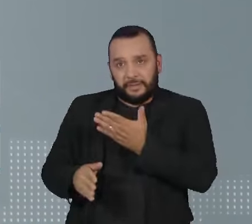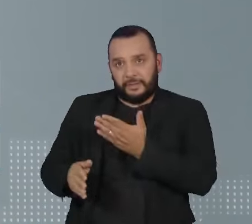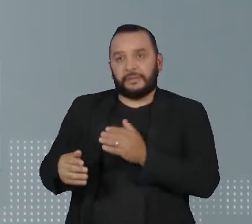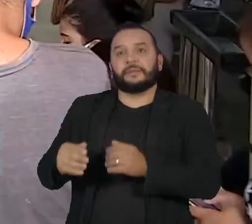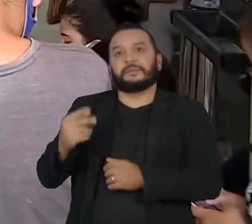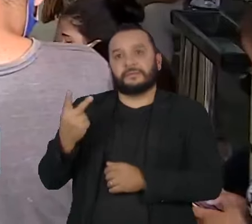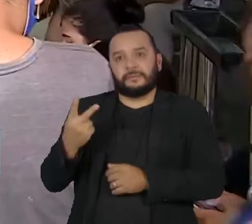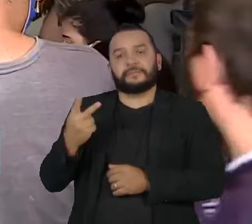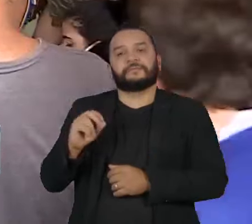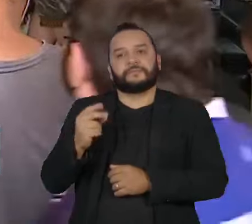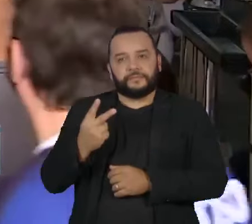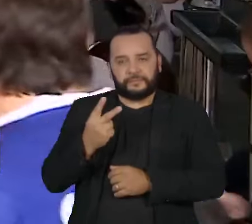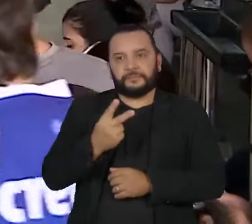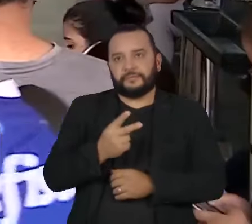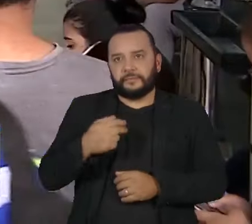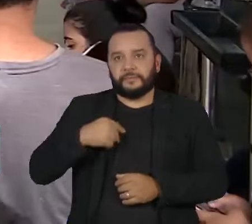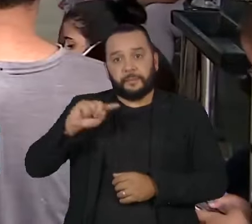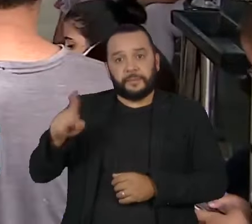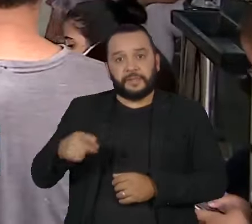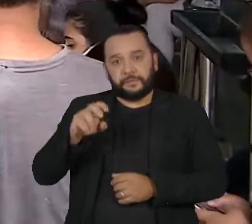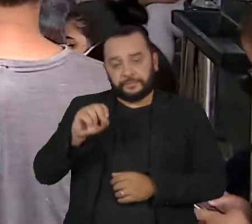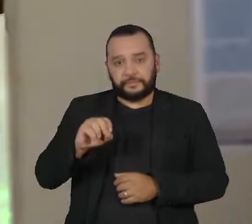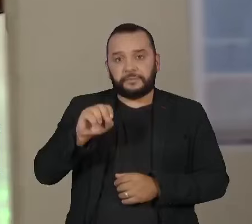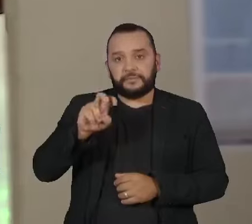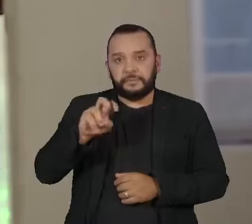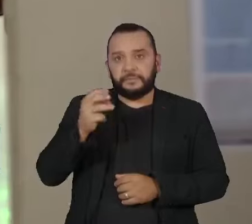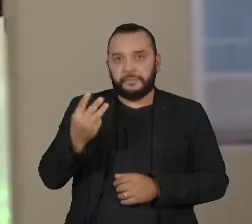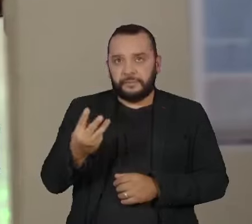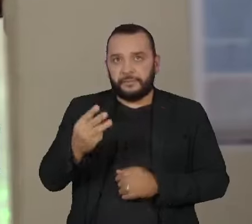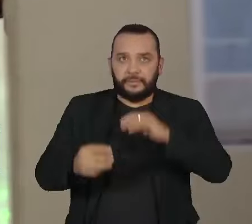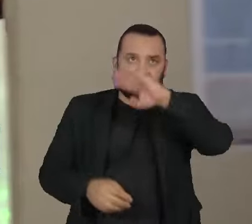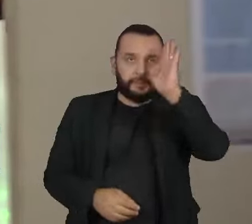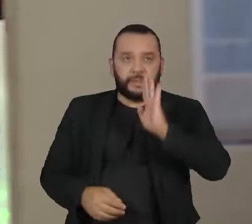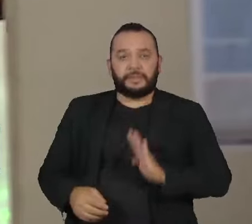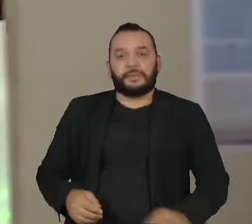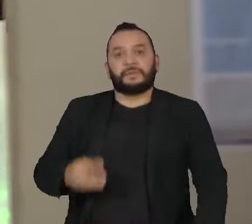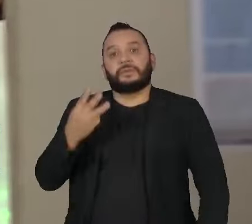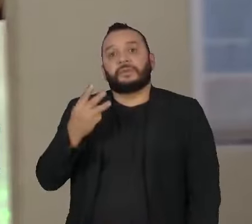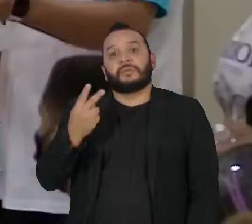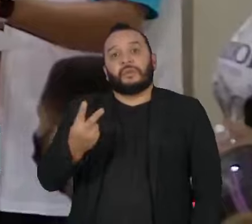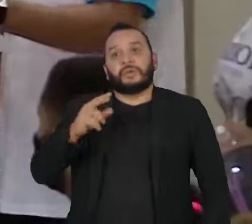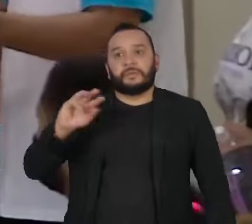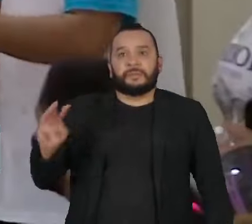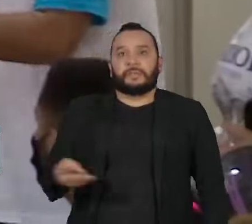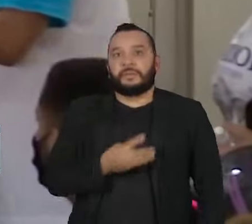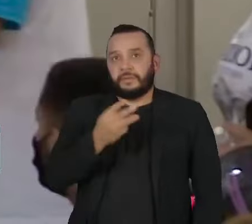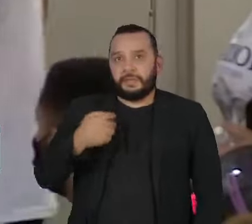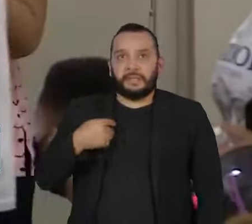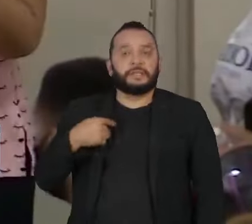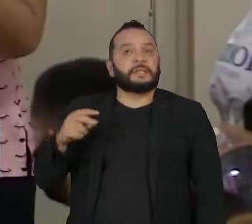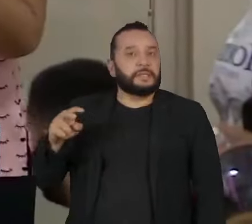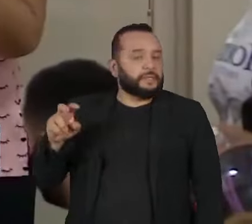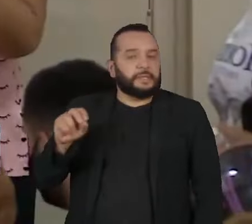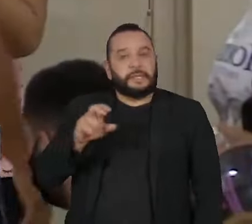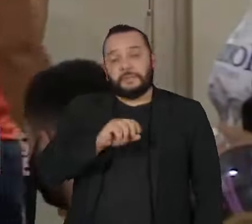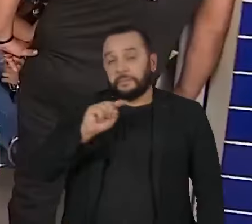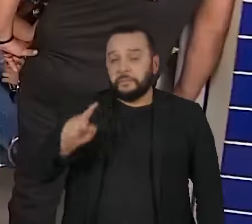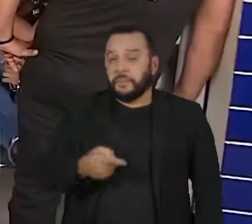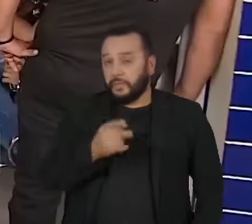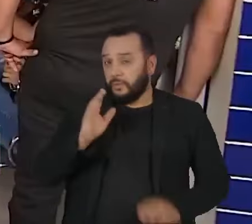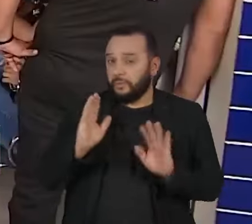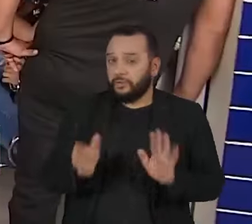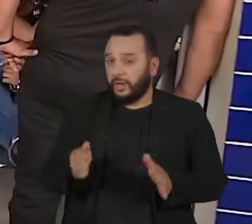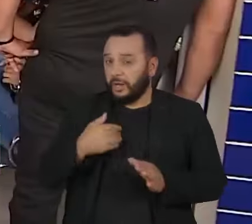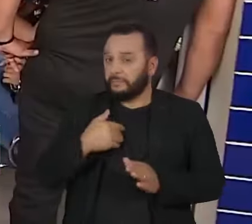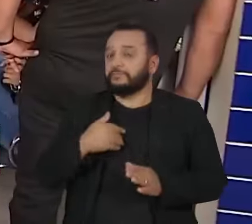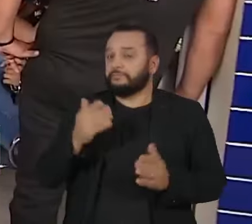1553 em todo o Brasil são mais de 2. 600.000 casos prováveis segundo o Ministério da Saúde o país já alcançou o